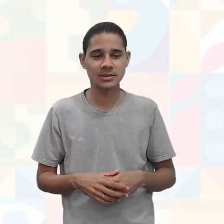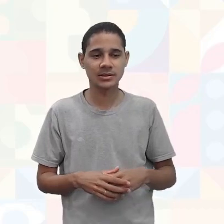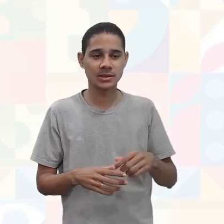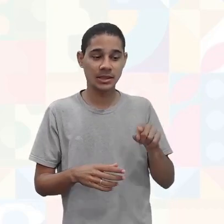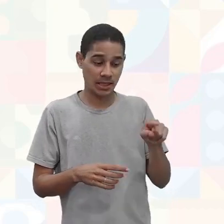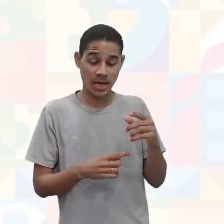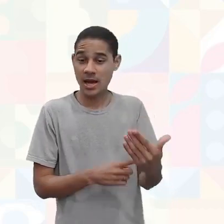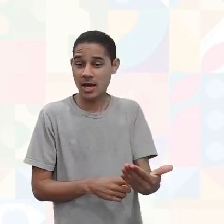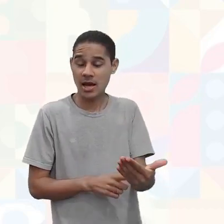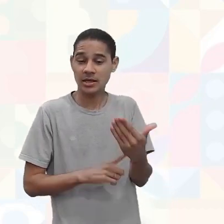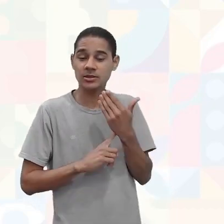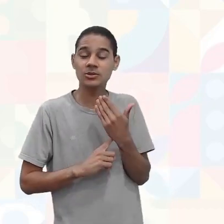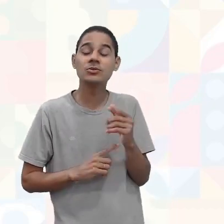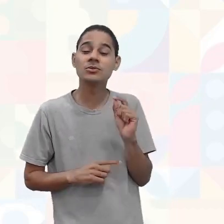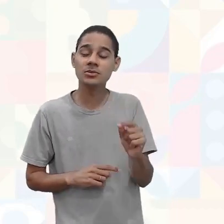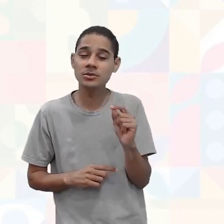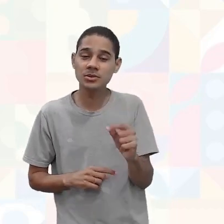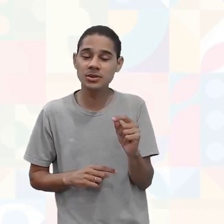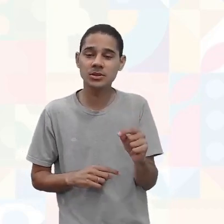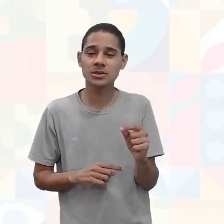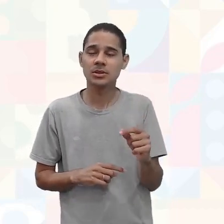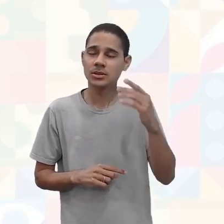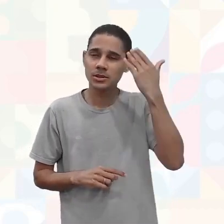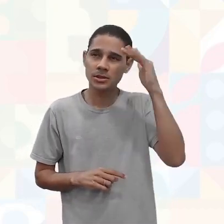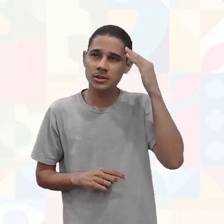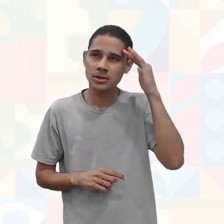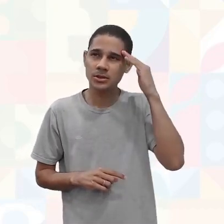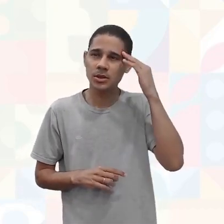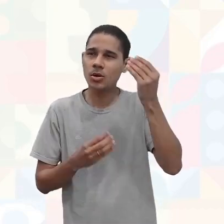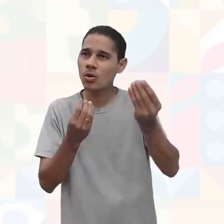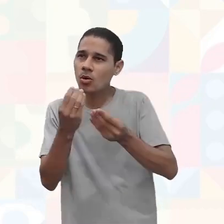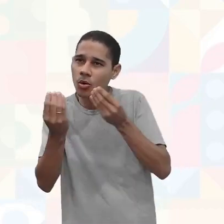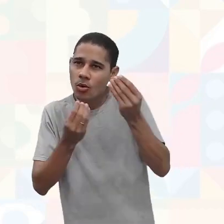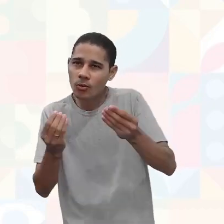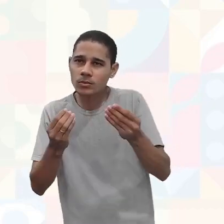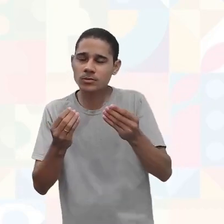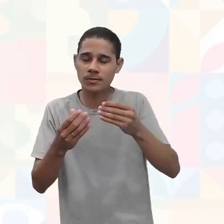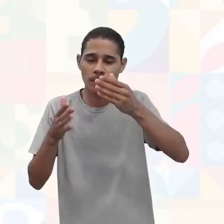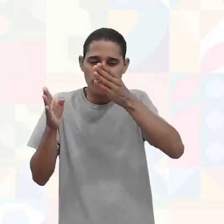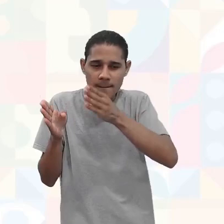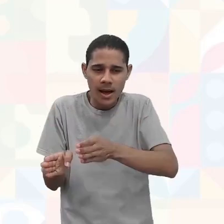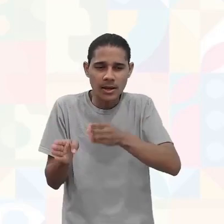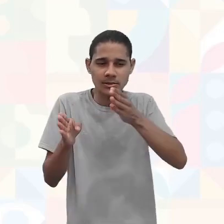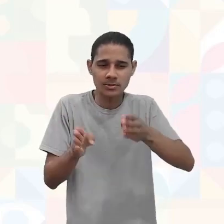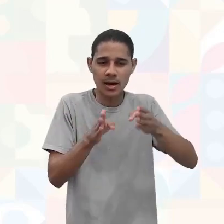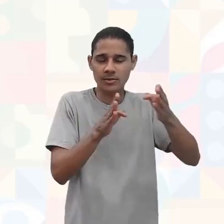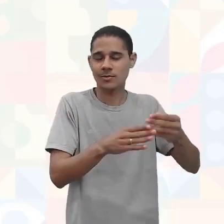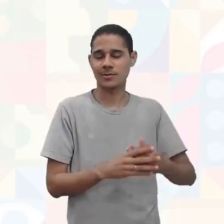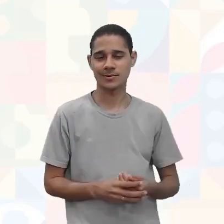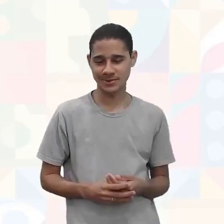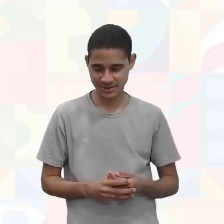ajuda para uma questão da gente entender como é que vai ser a sequência, como é que vai ser